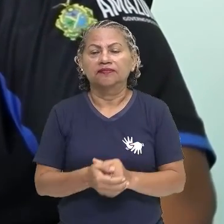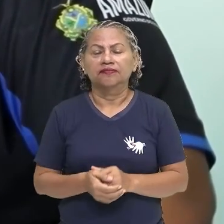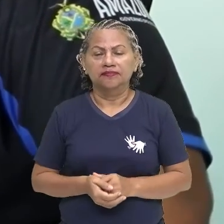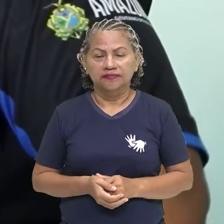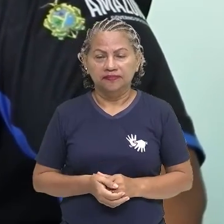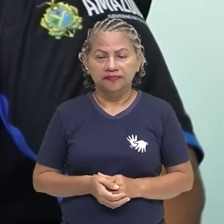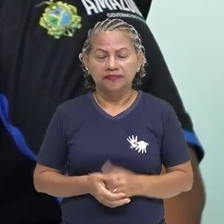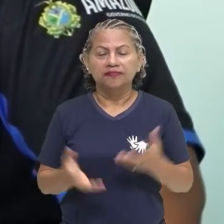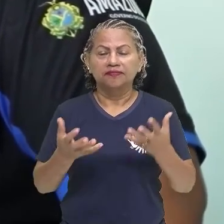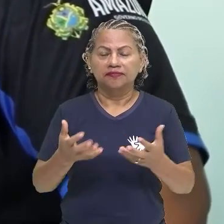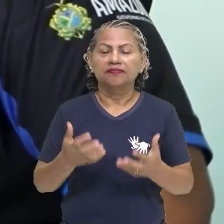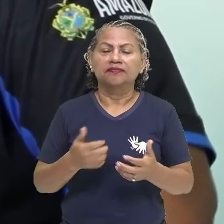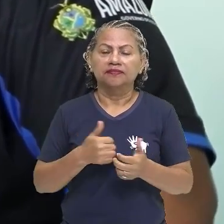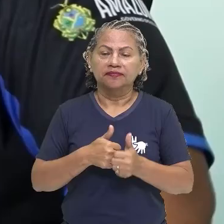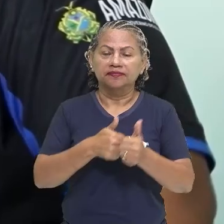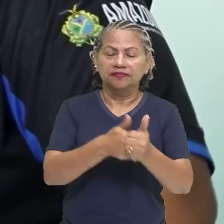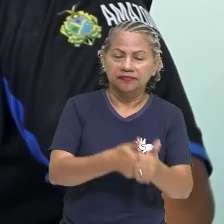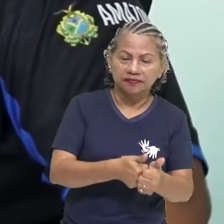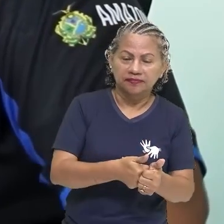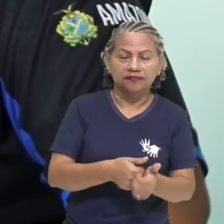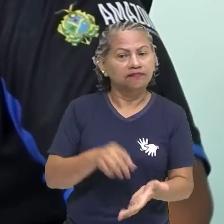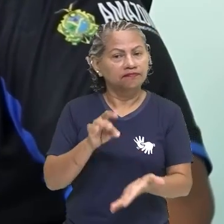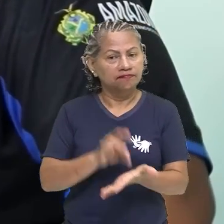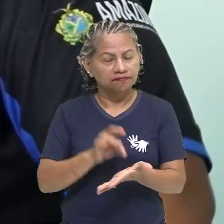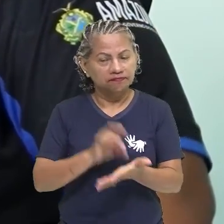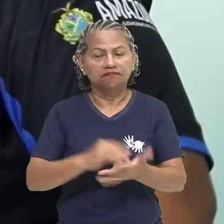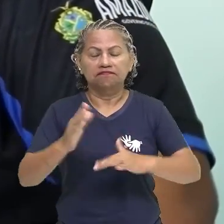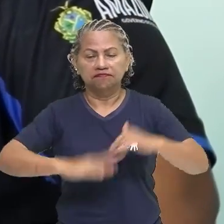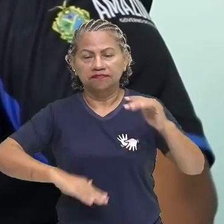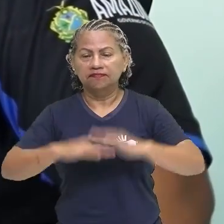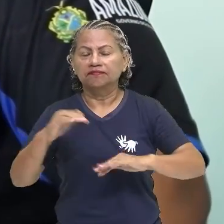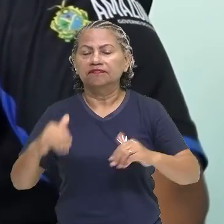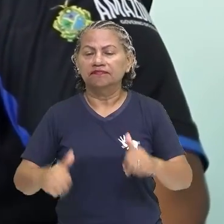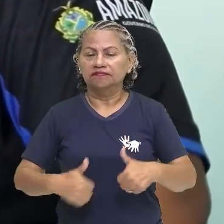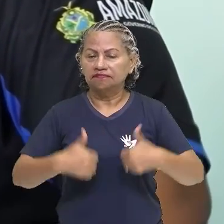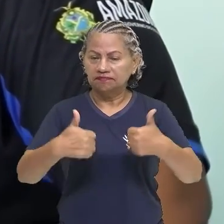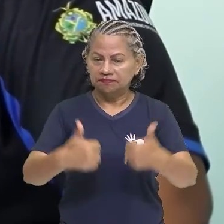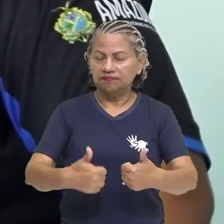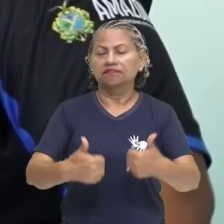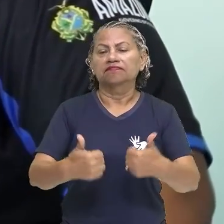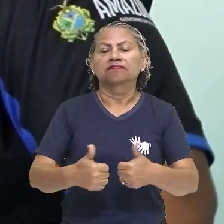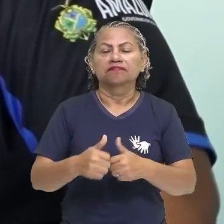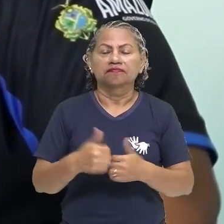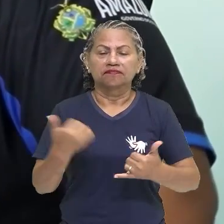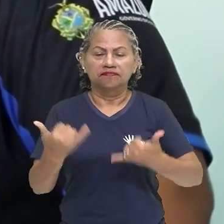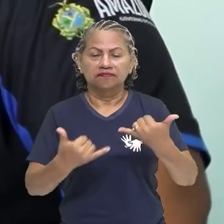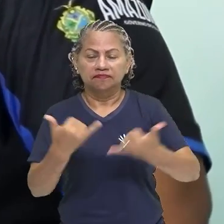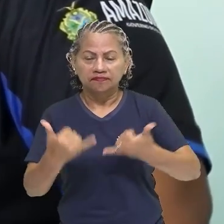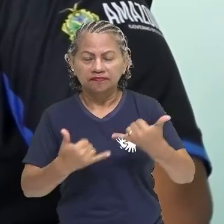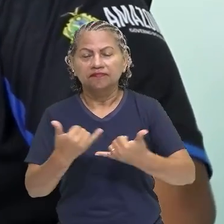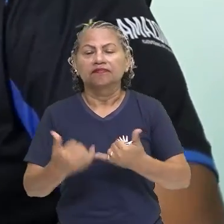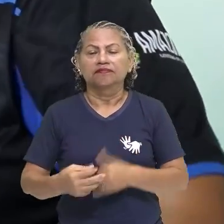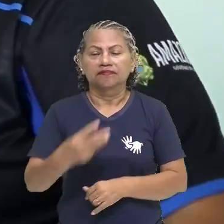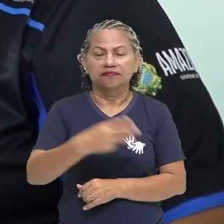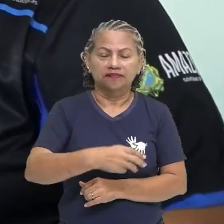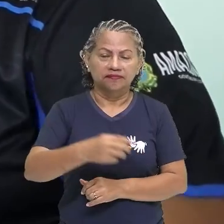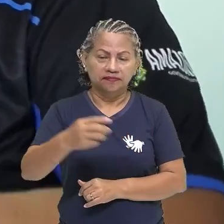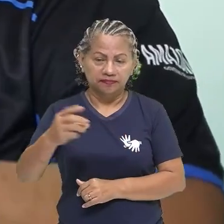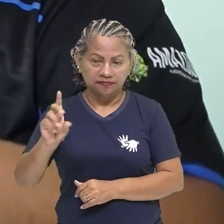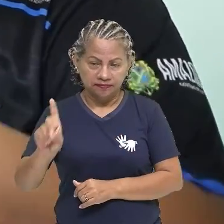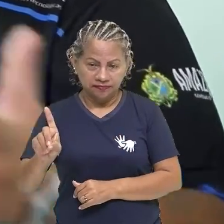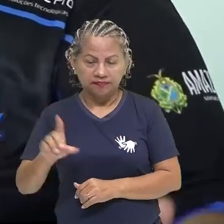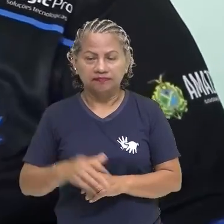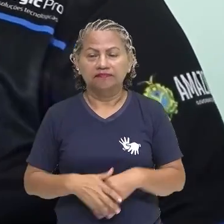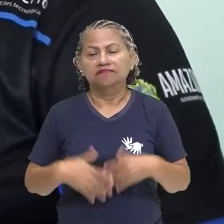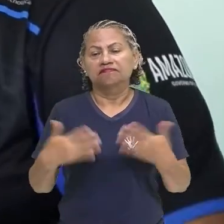aí seguir nessa carreira, seja de programador de jogos, de animação 3D, enfim, na